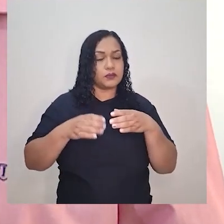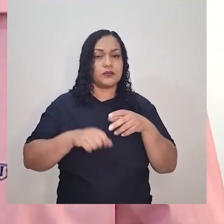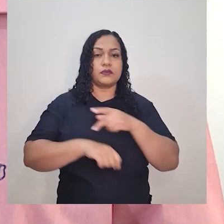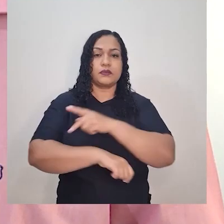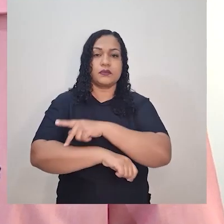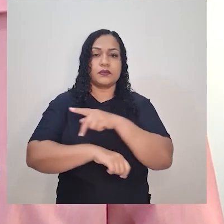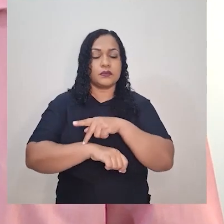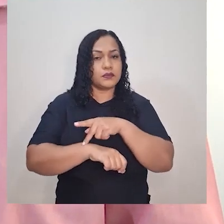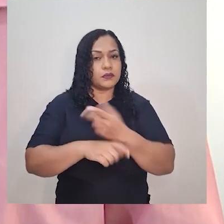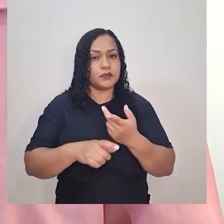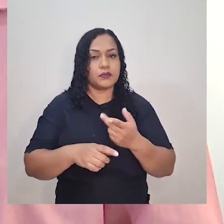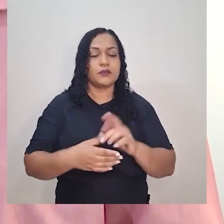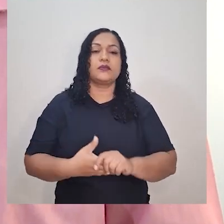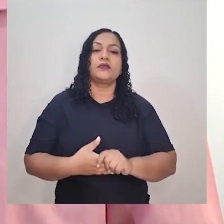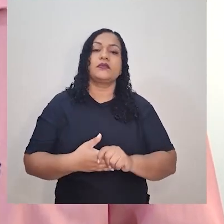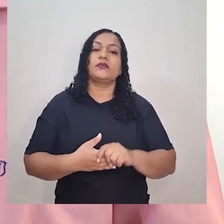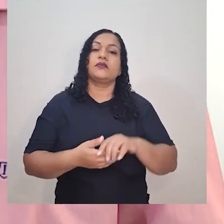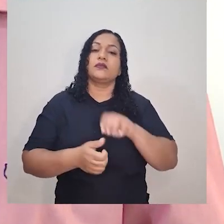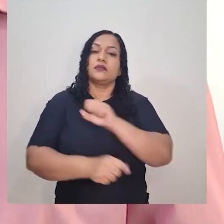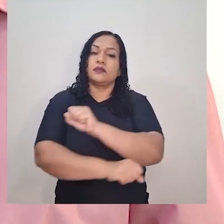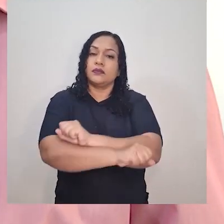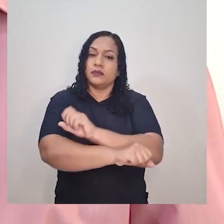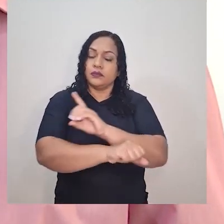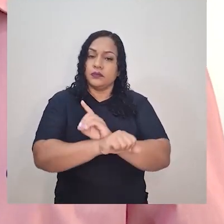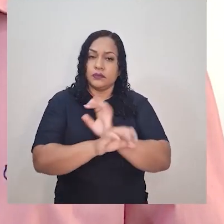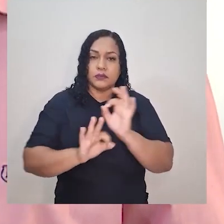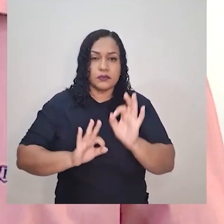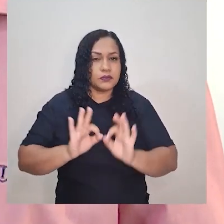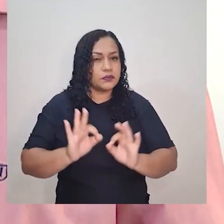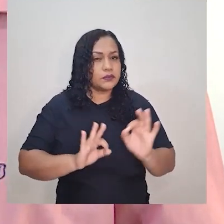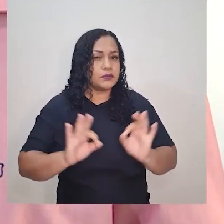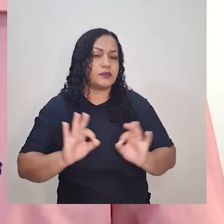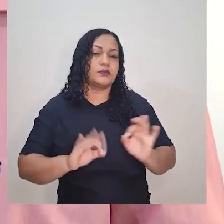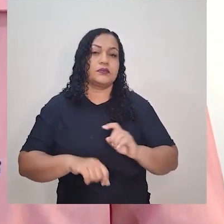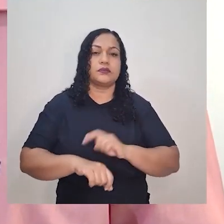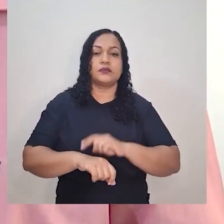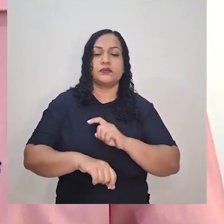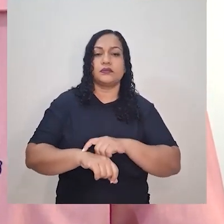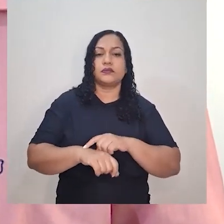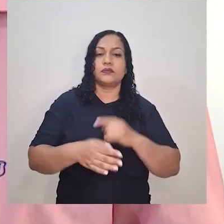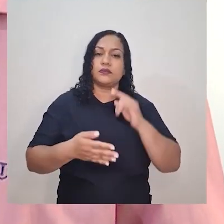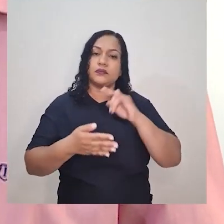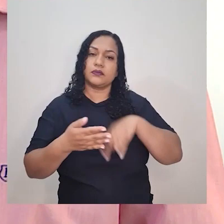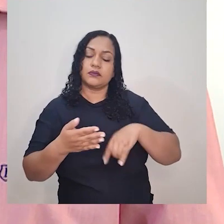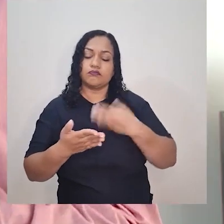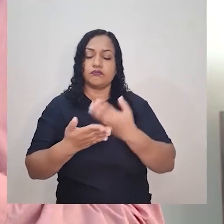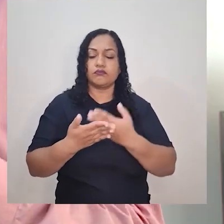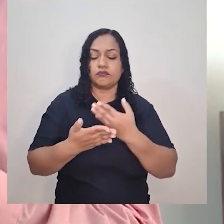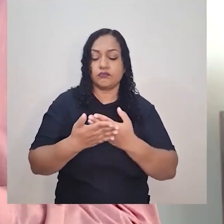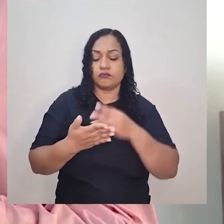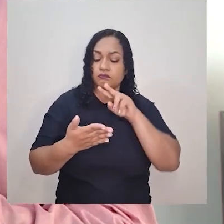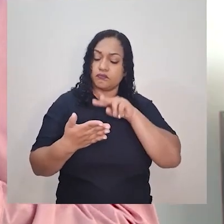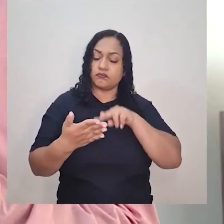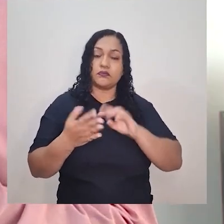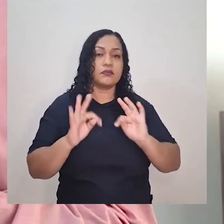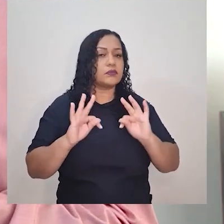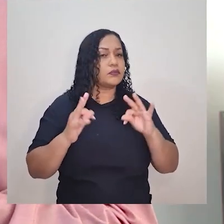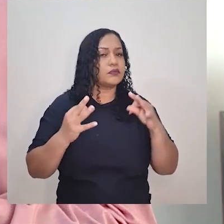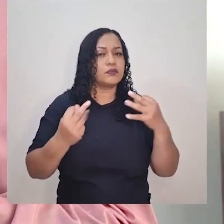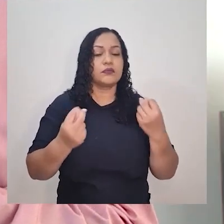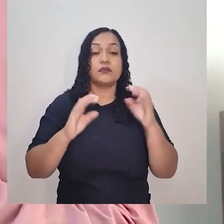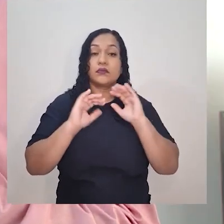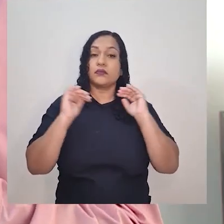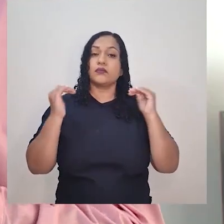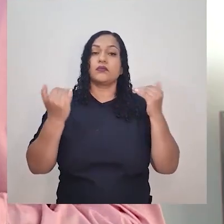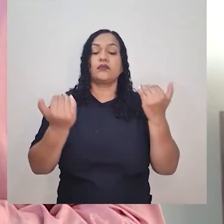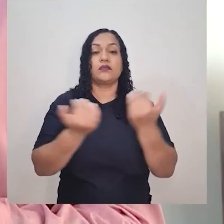Secretaria de Educação preparou esse material de estudo para que toda a comunidade escolar compreenda um pouco